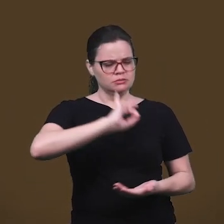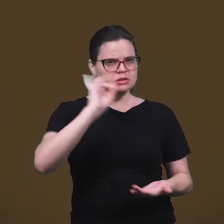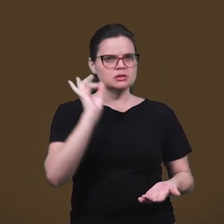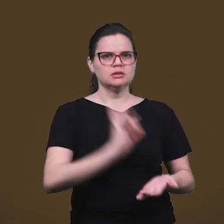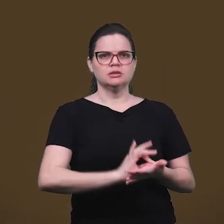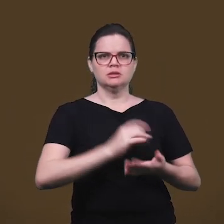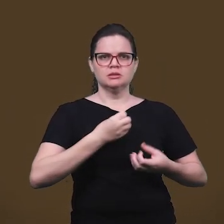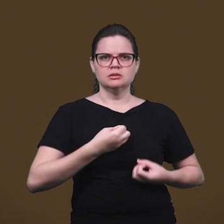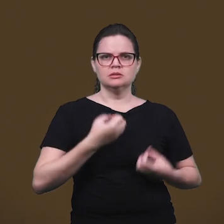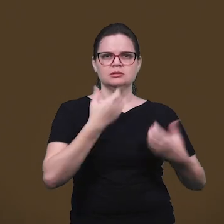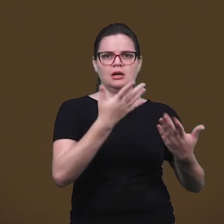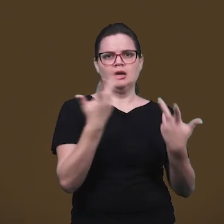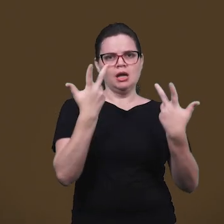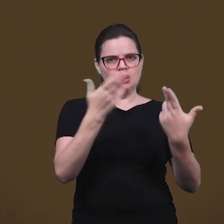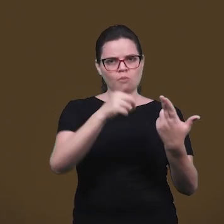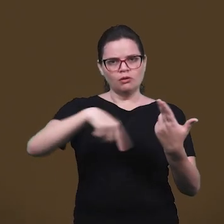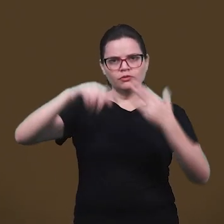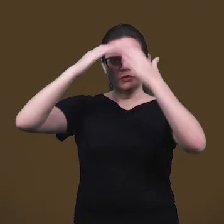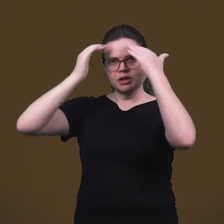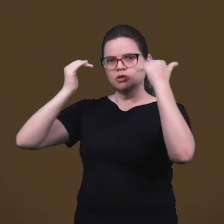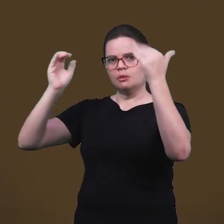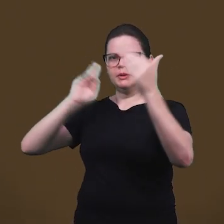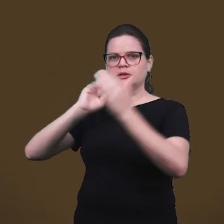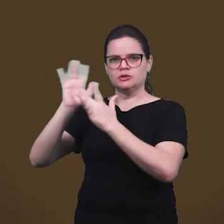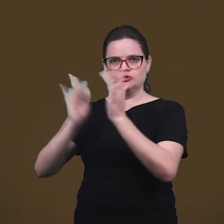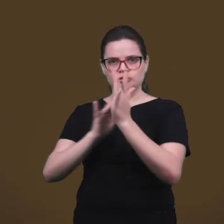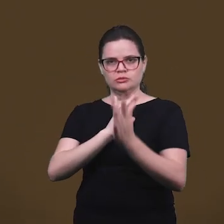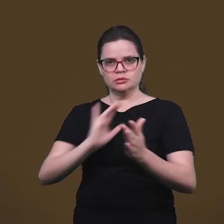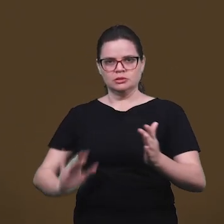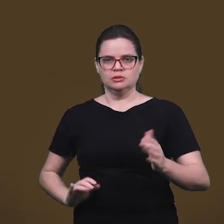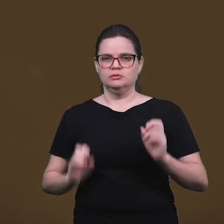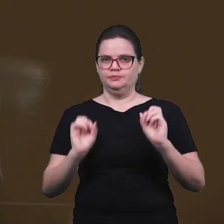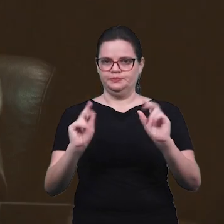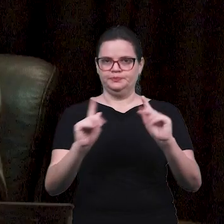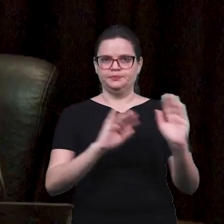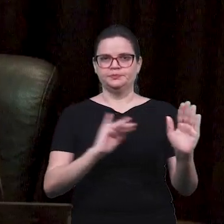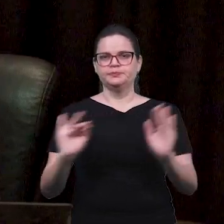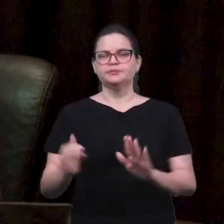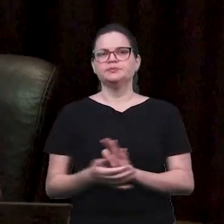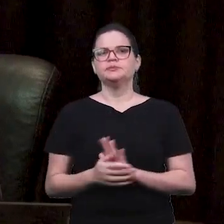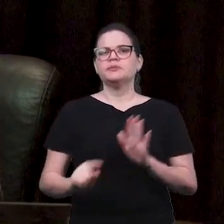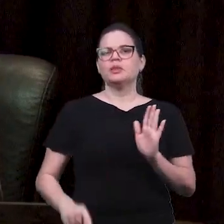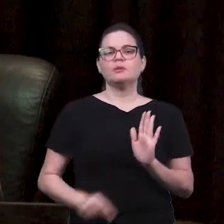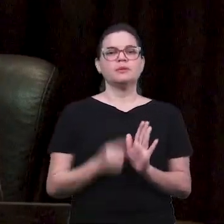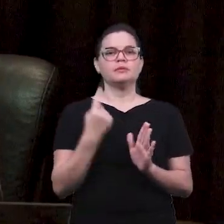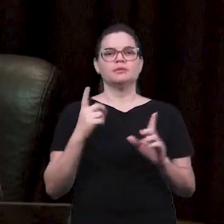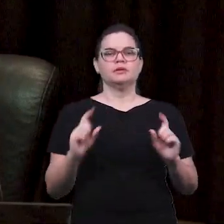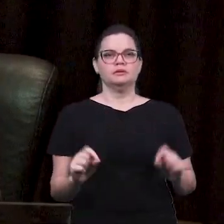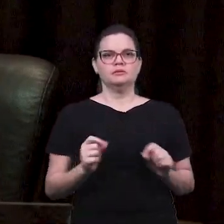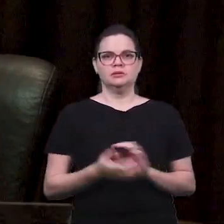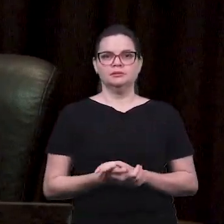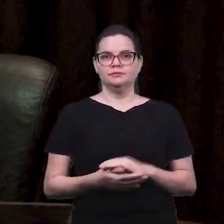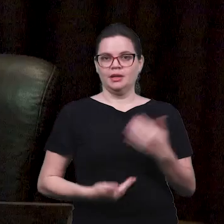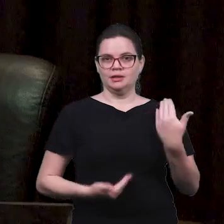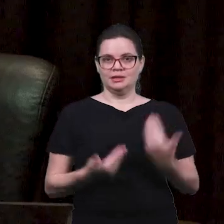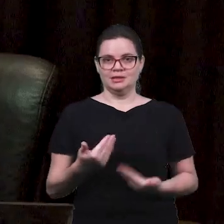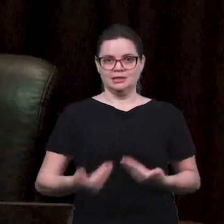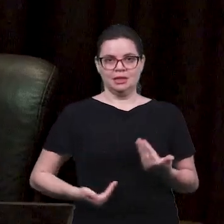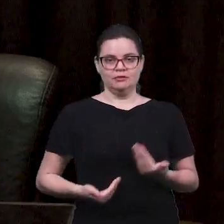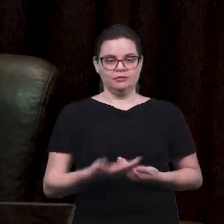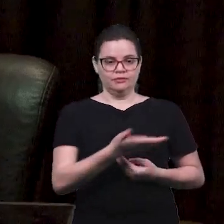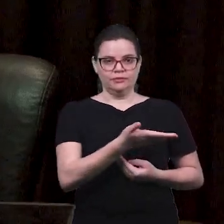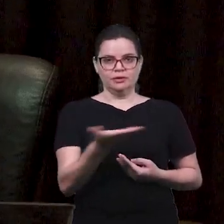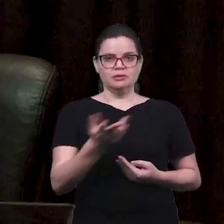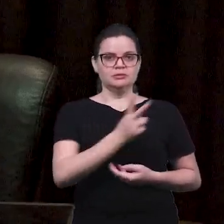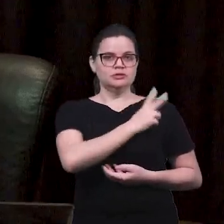coração, como a Cristo. Então, a primeira coisa aqui é servir